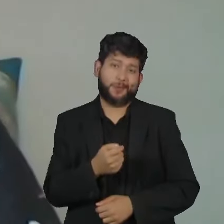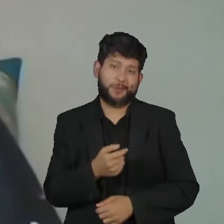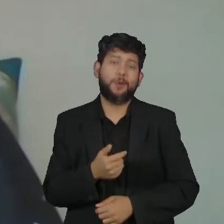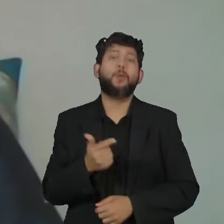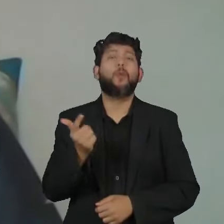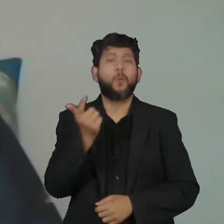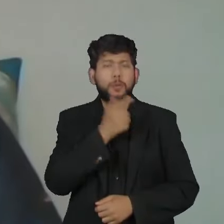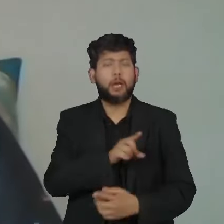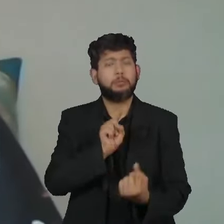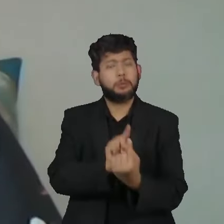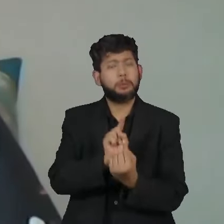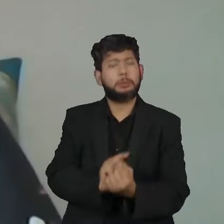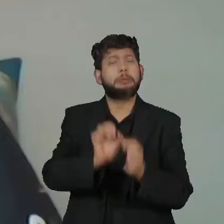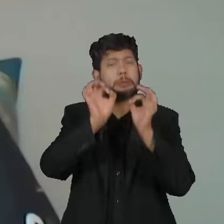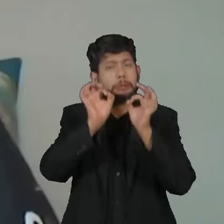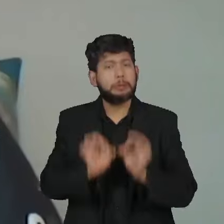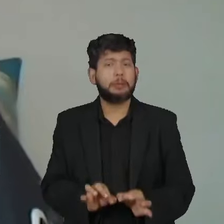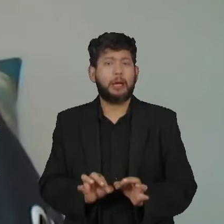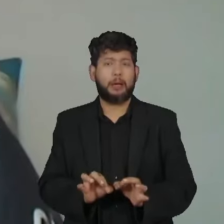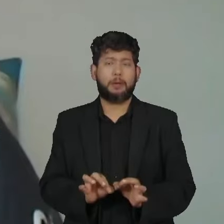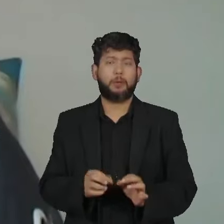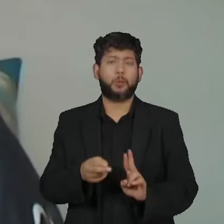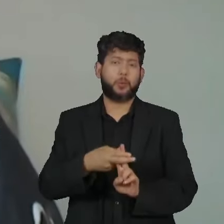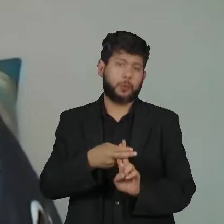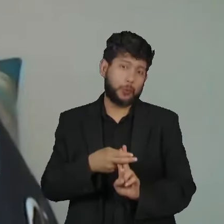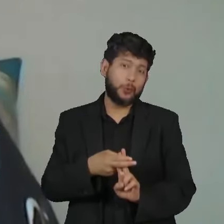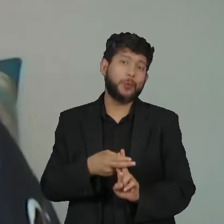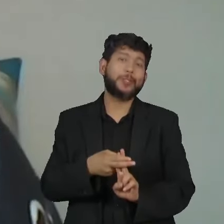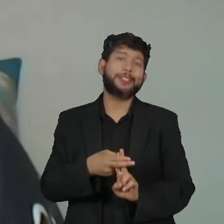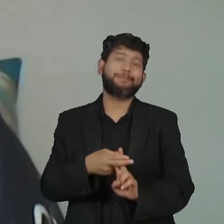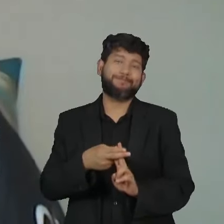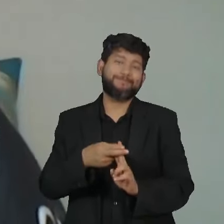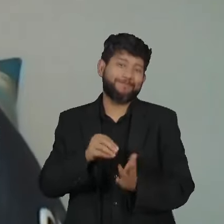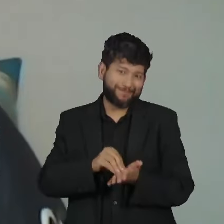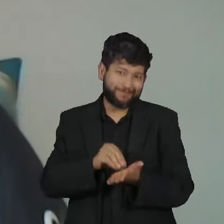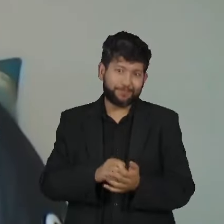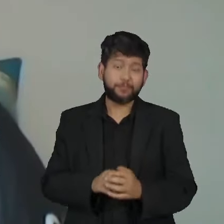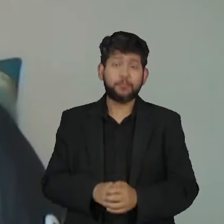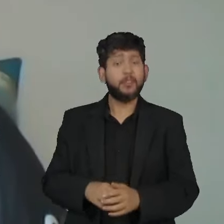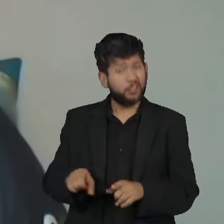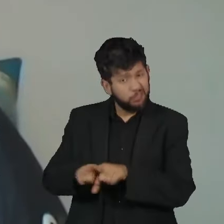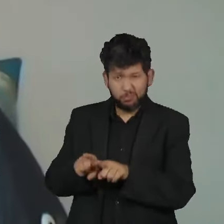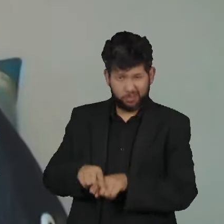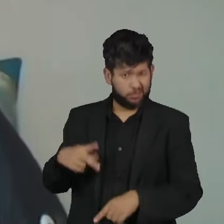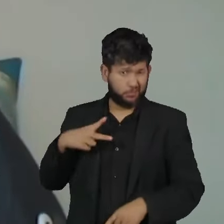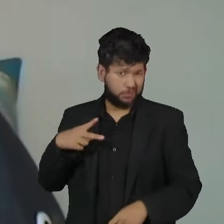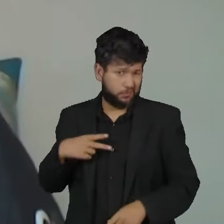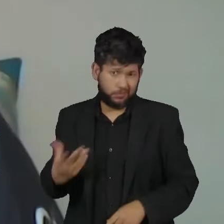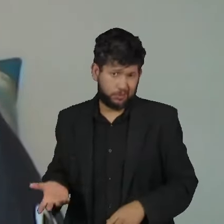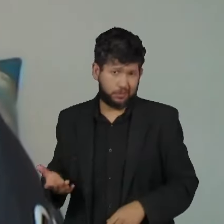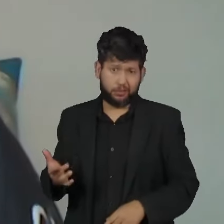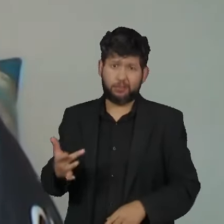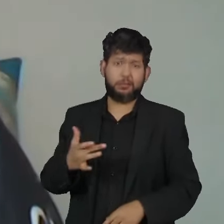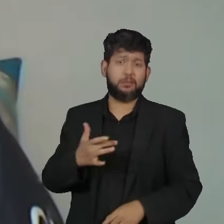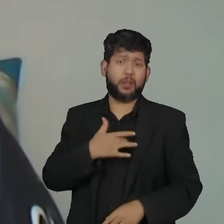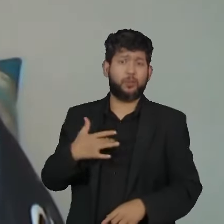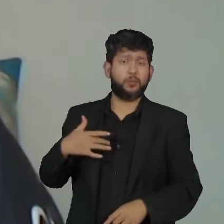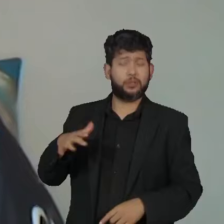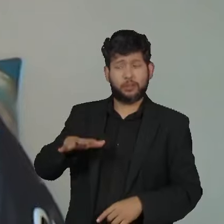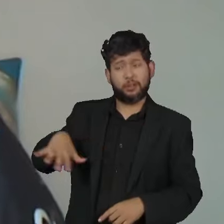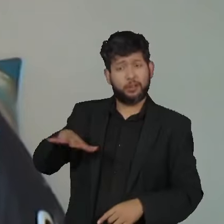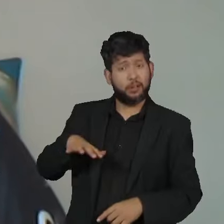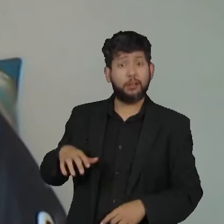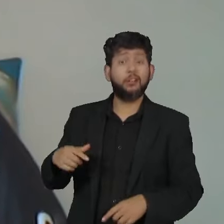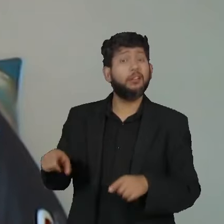fazer esse atendimento pelo SUS. E mesmo na rede privada, né, da saúde suplementar, isso